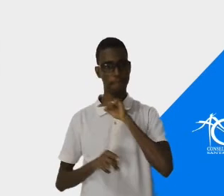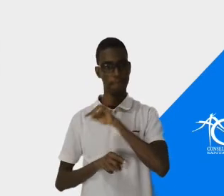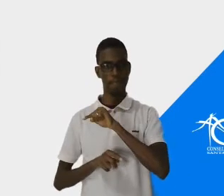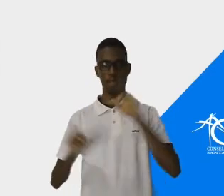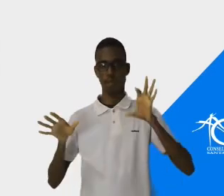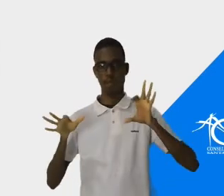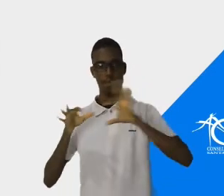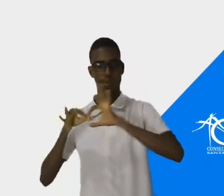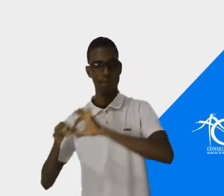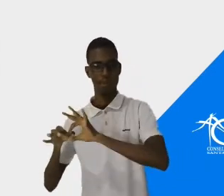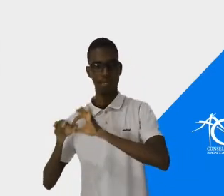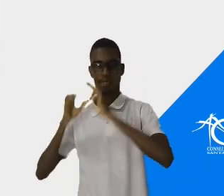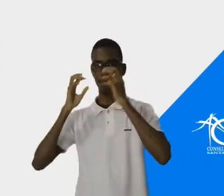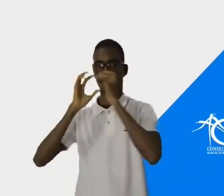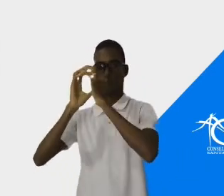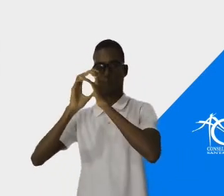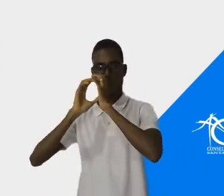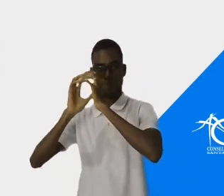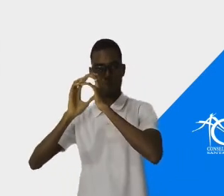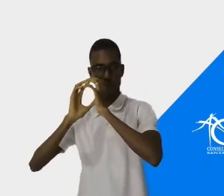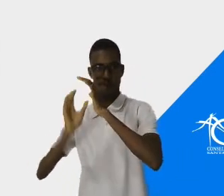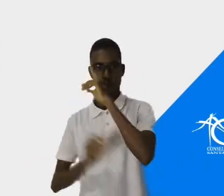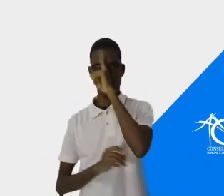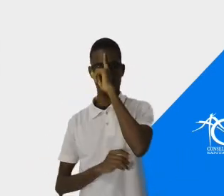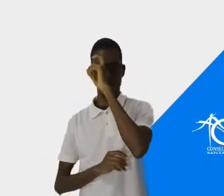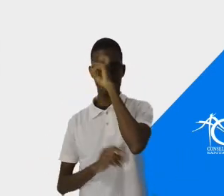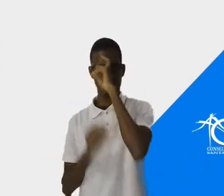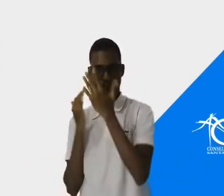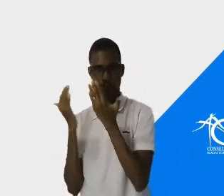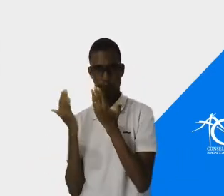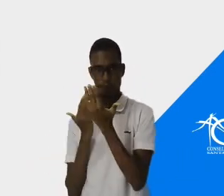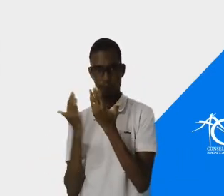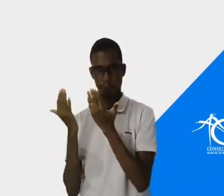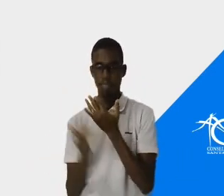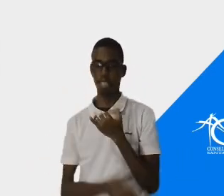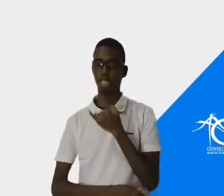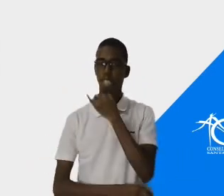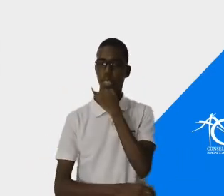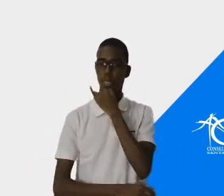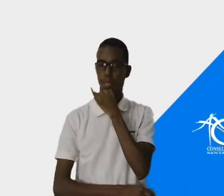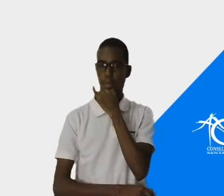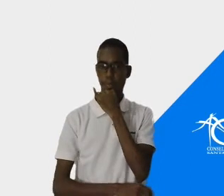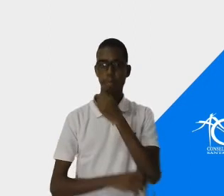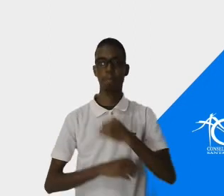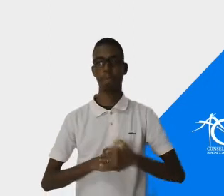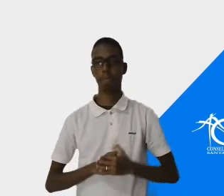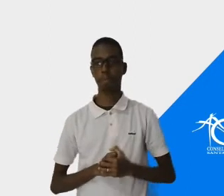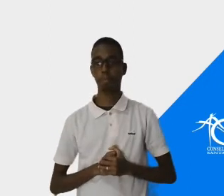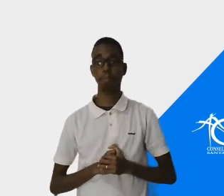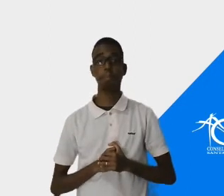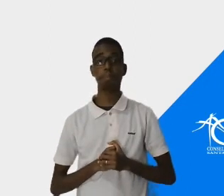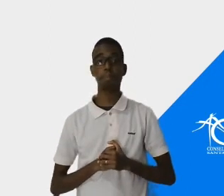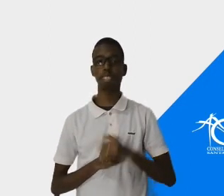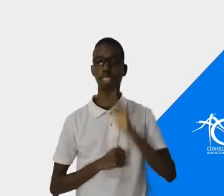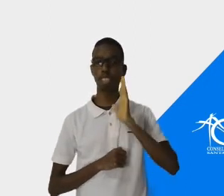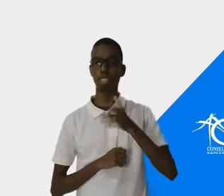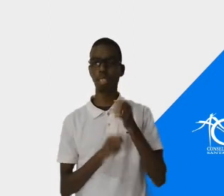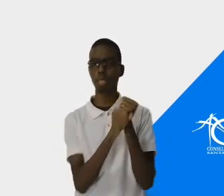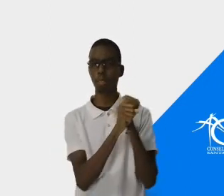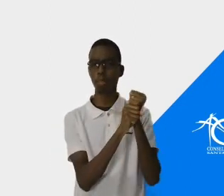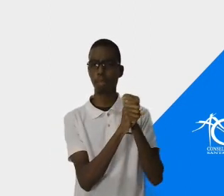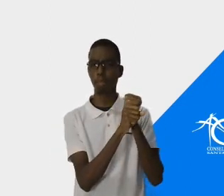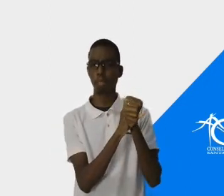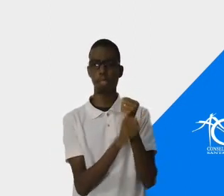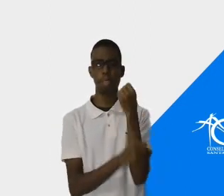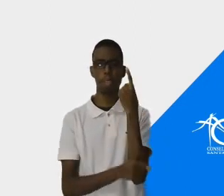hospitalar. Como, por exemplo, as trepanações peruanas, que já datam de 1000 a.C.